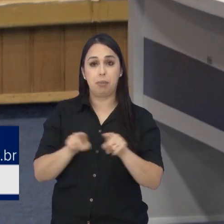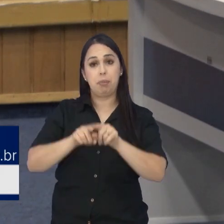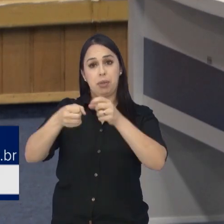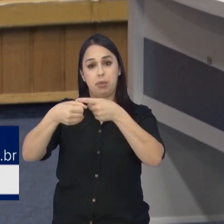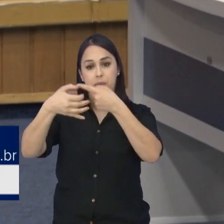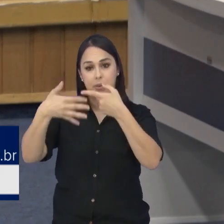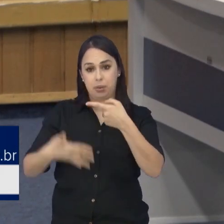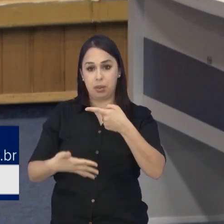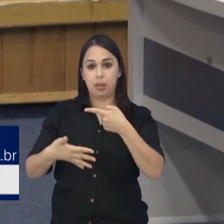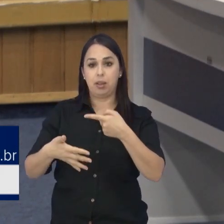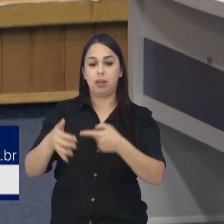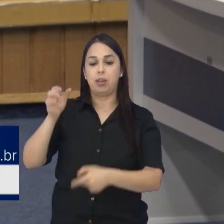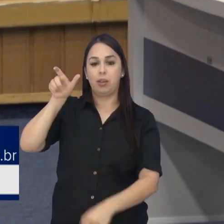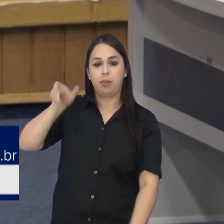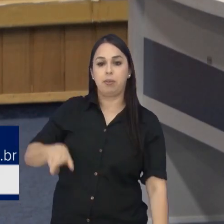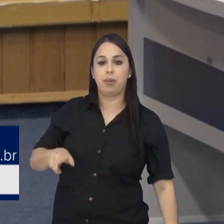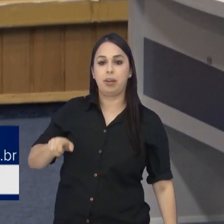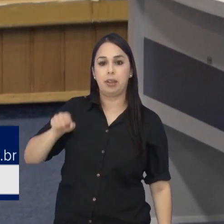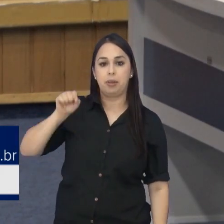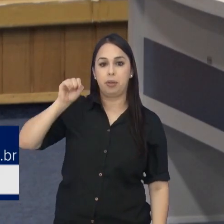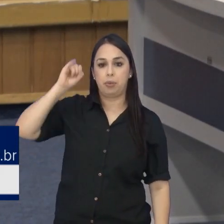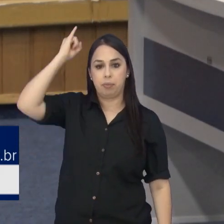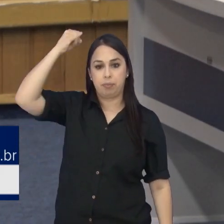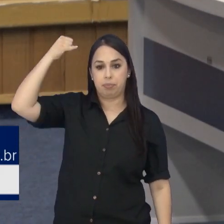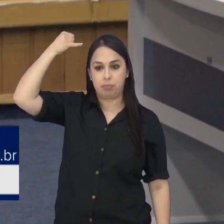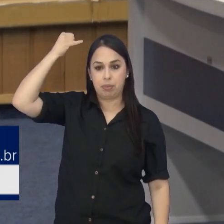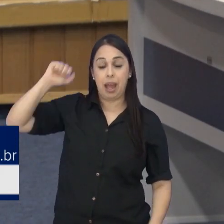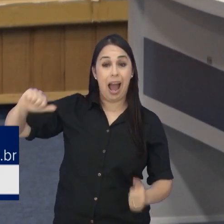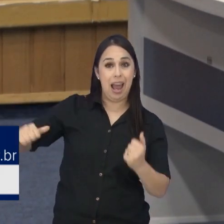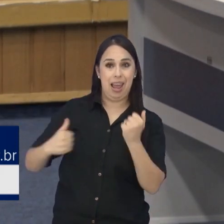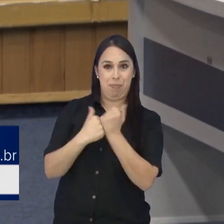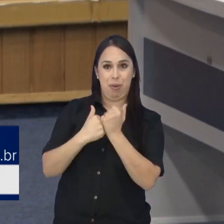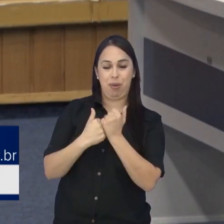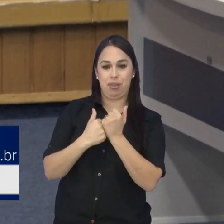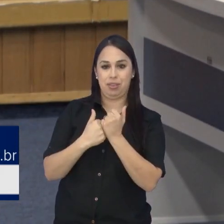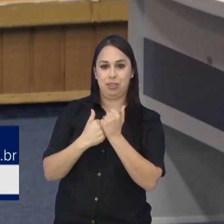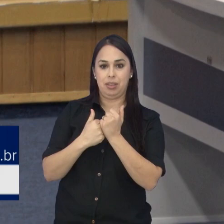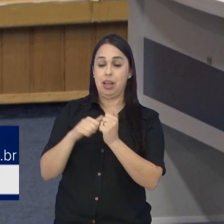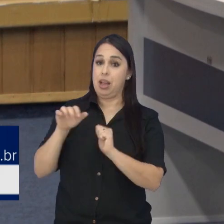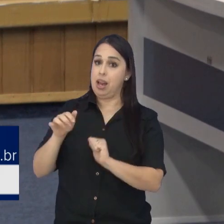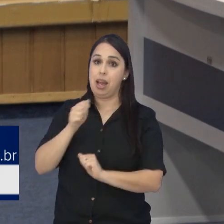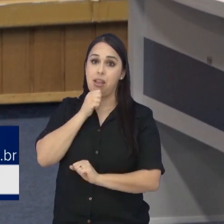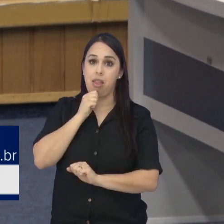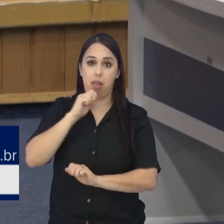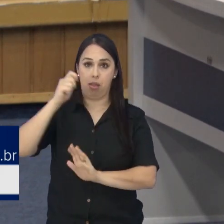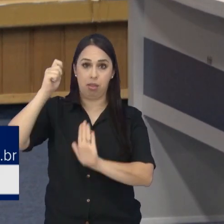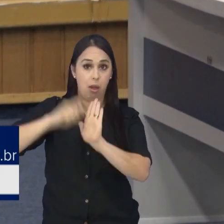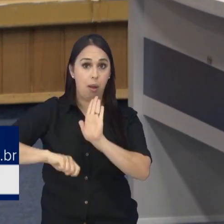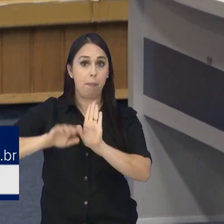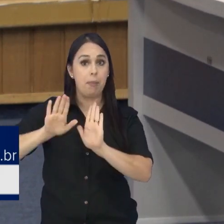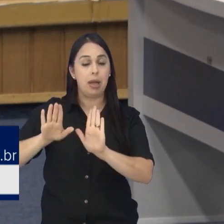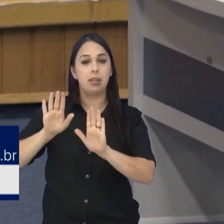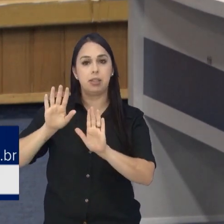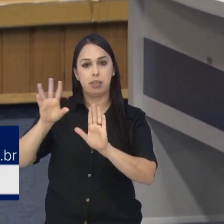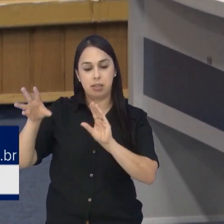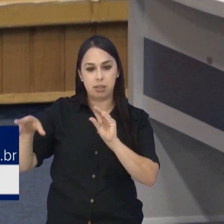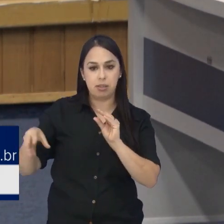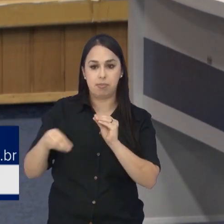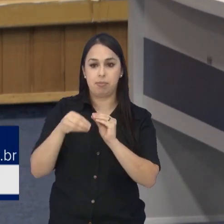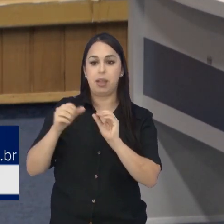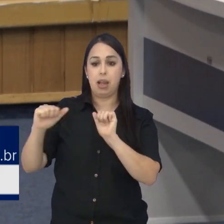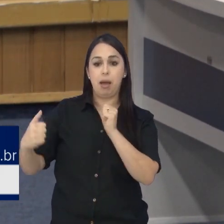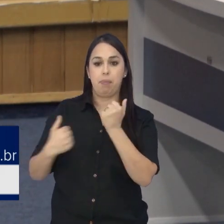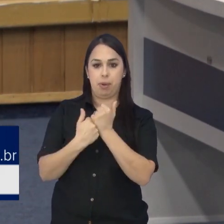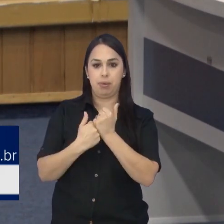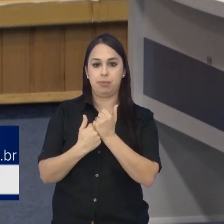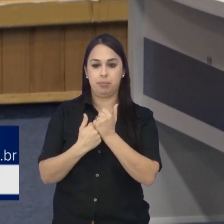o vereador José Cláudio é apoiador dessa emenda. Ele não assinou para dar o parecer, e como você leu,